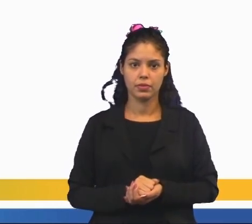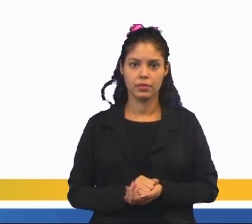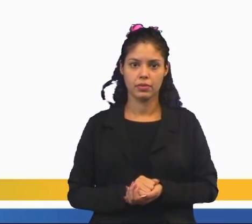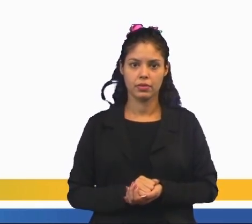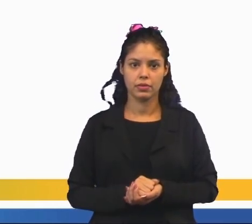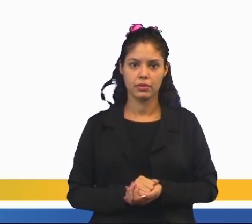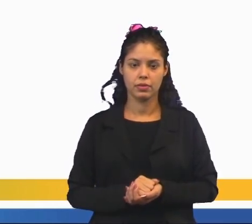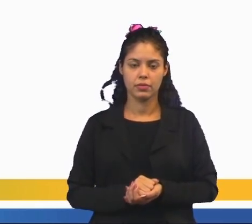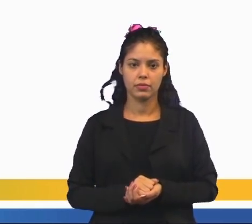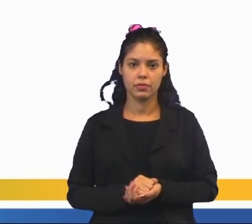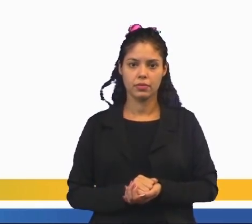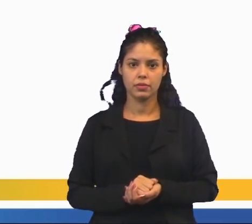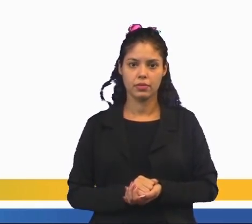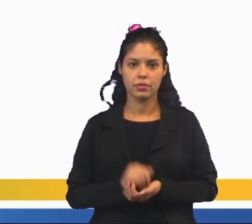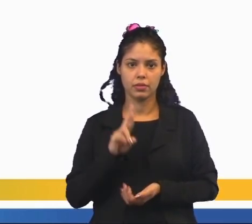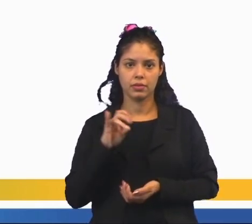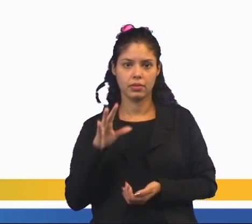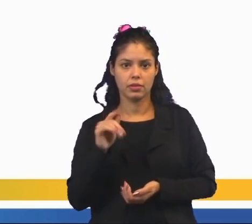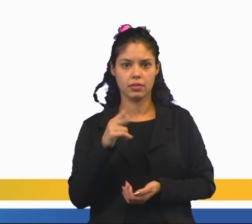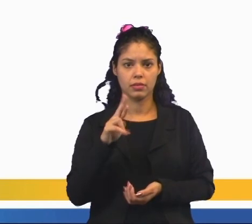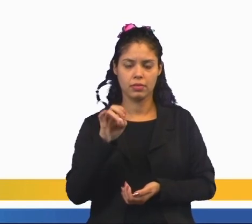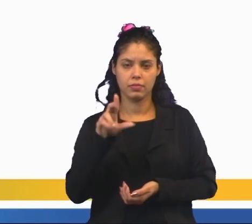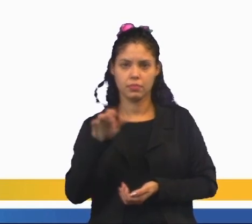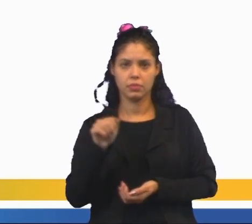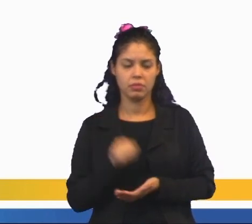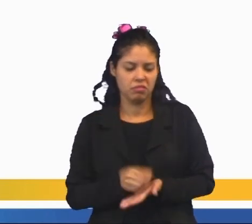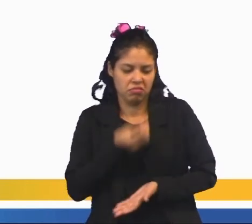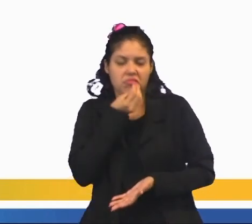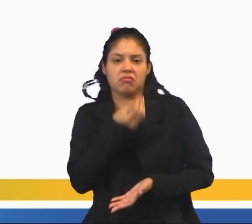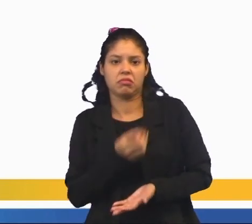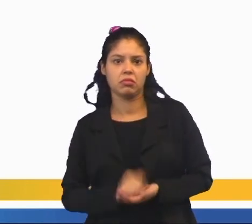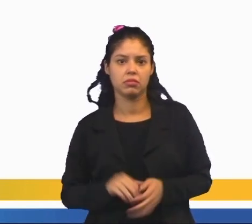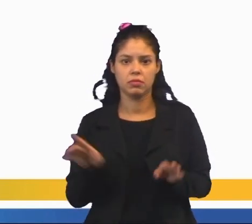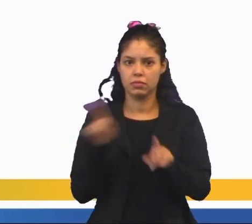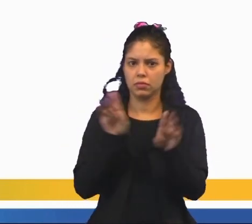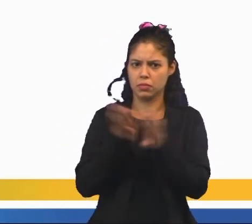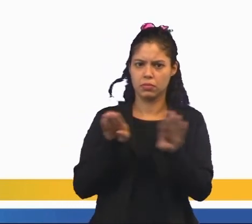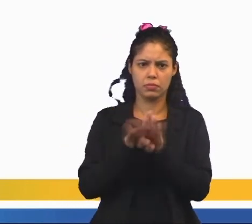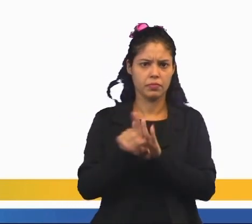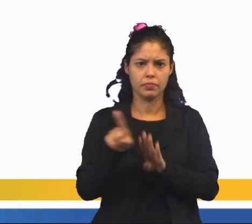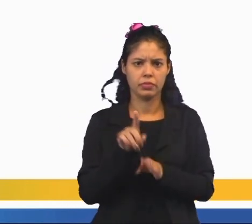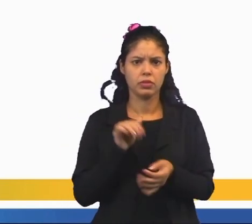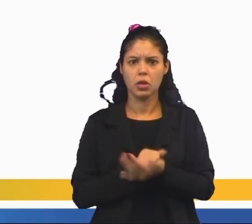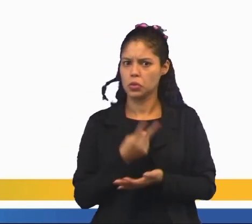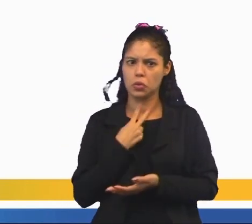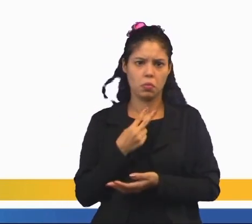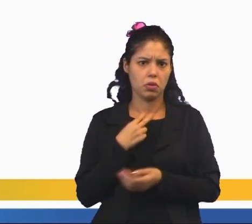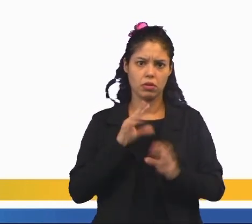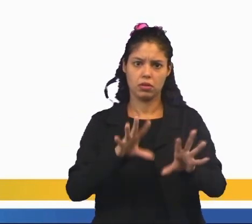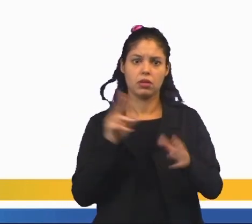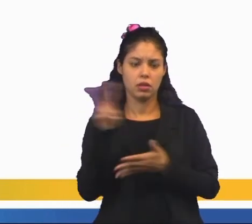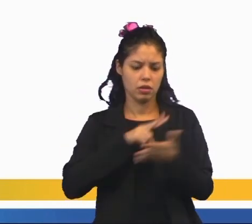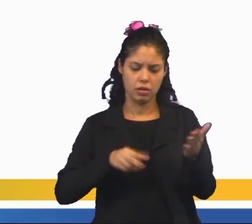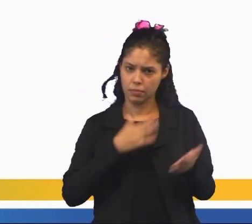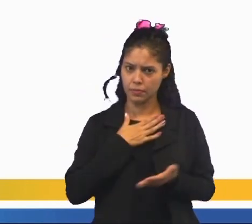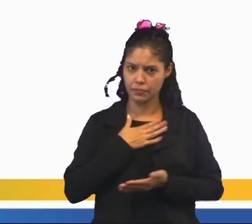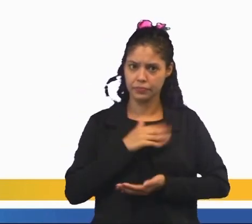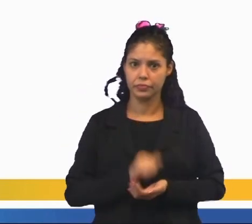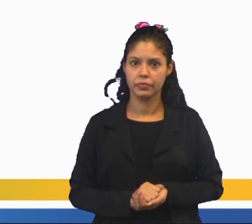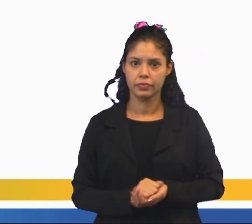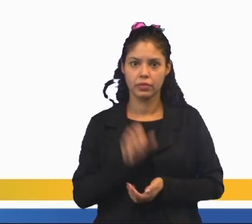uma porca. Uma porcaria repugnante. Também não pode ser. Lê para